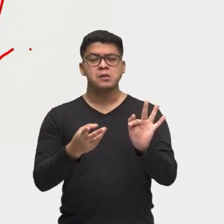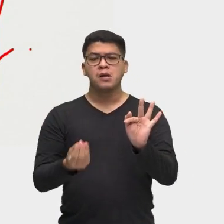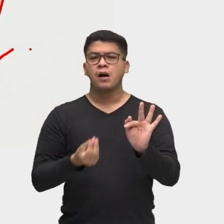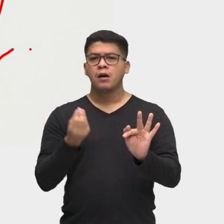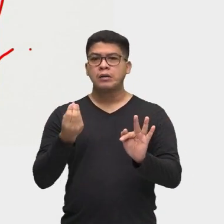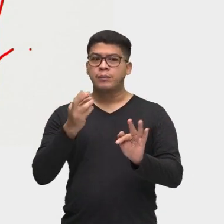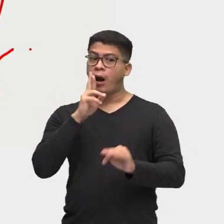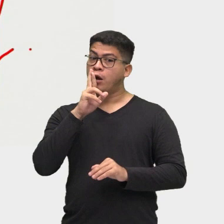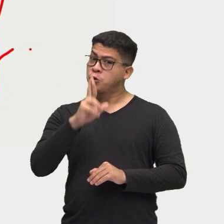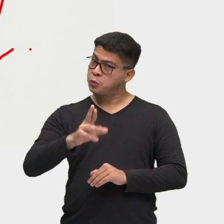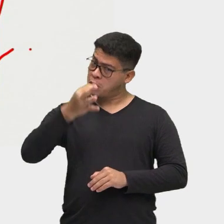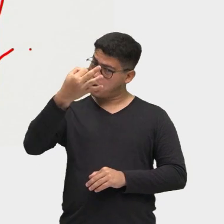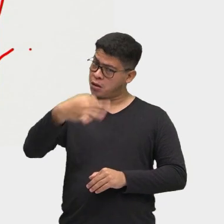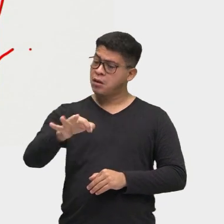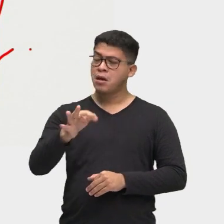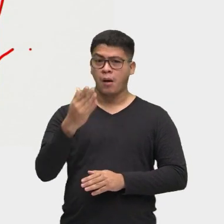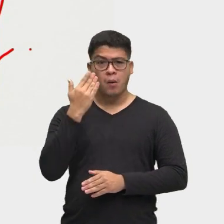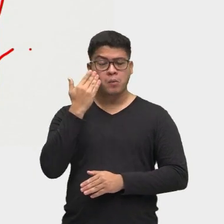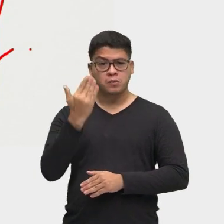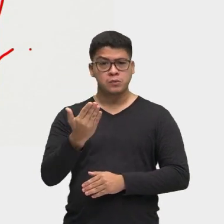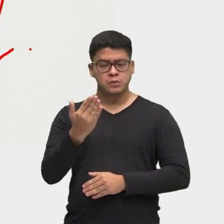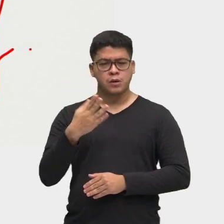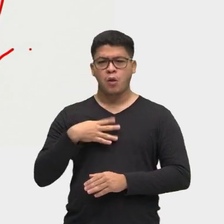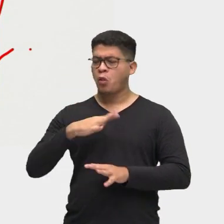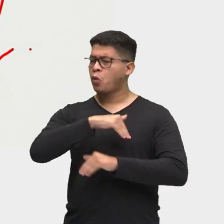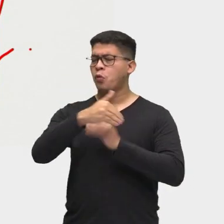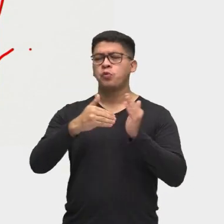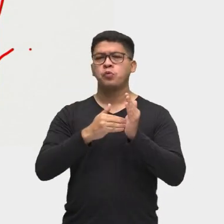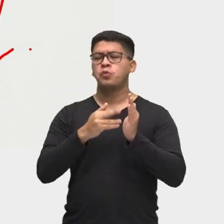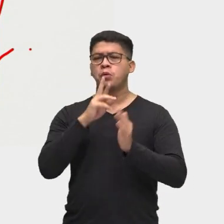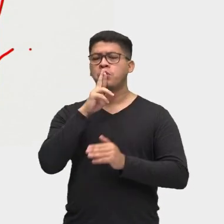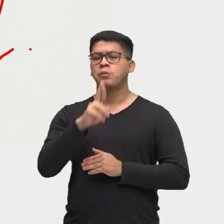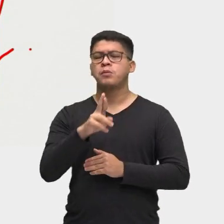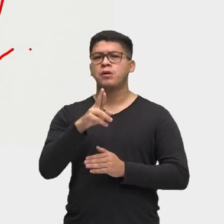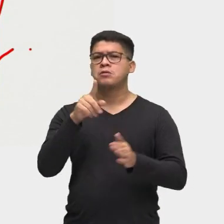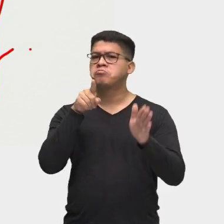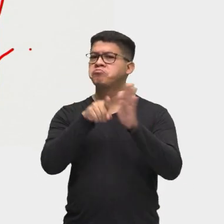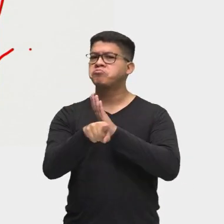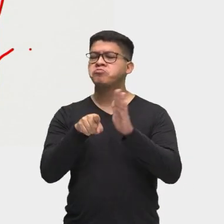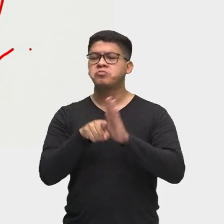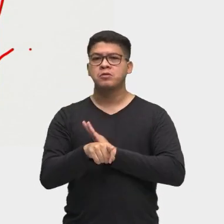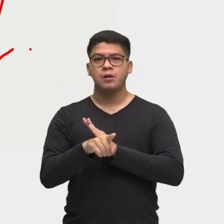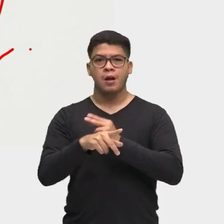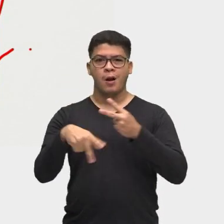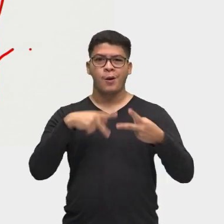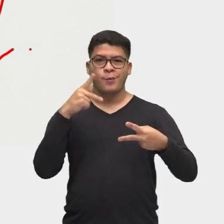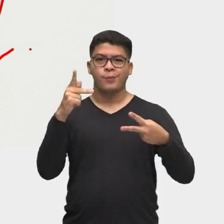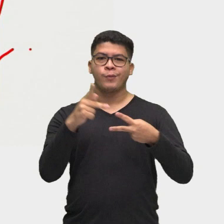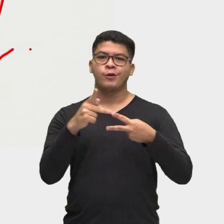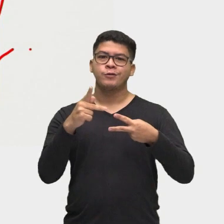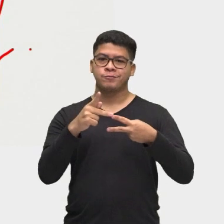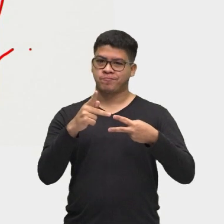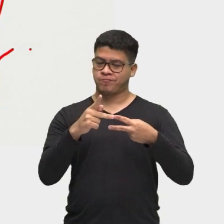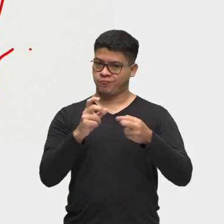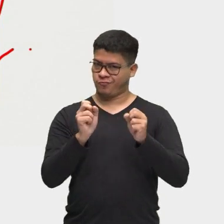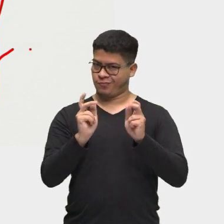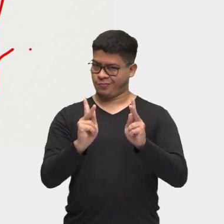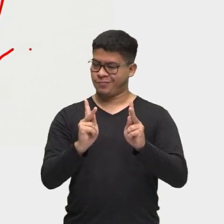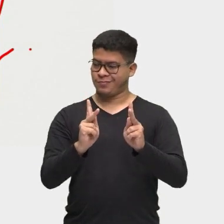com segurança todas essas questões relacionadas a pronomes reflexivos. Certo, people?